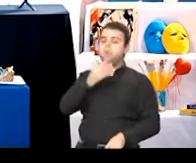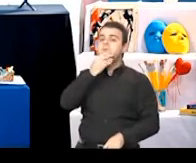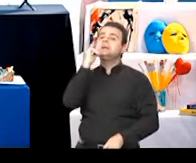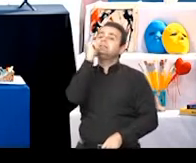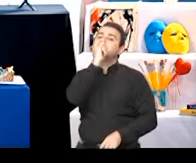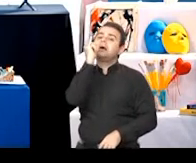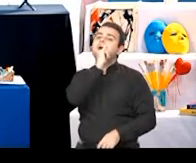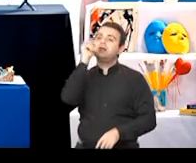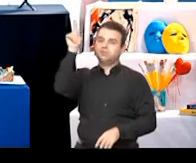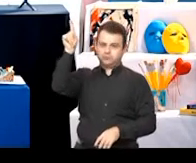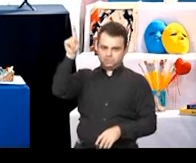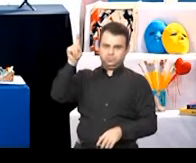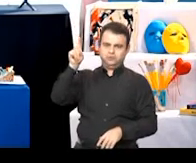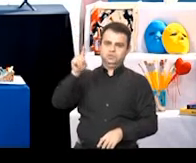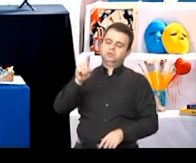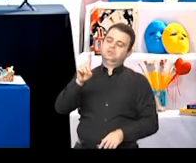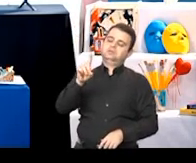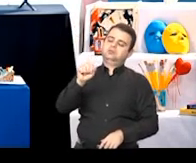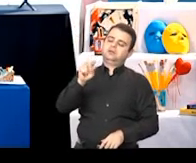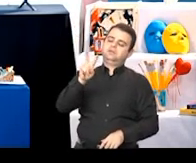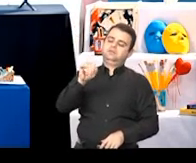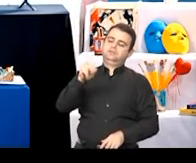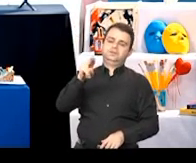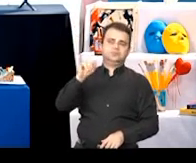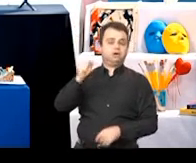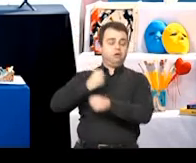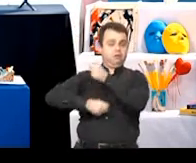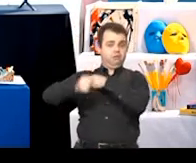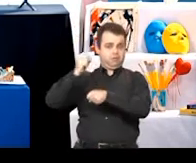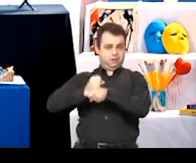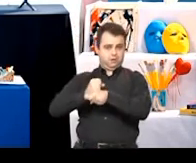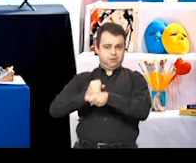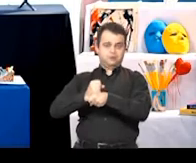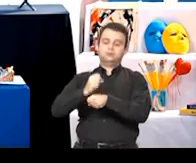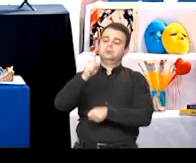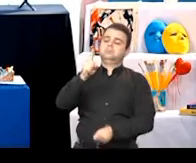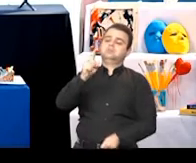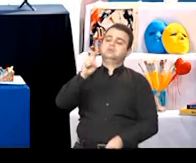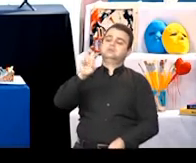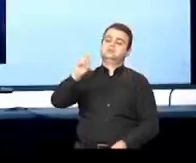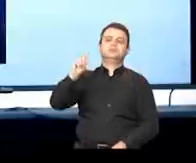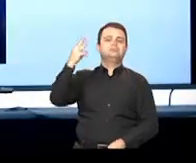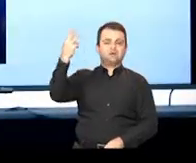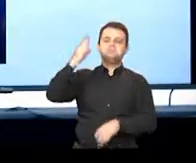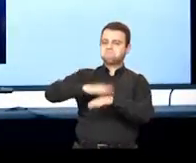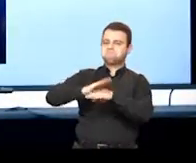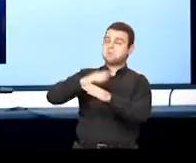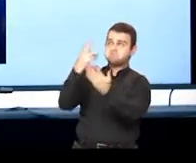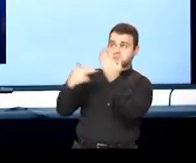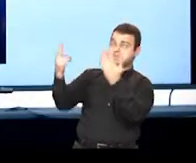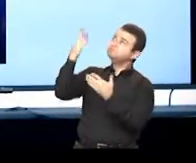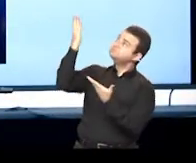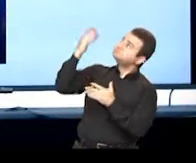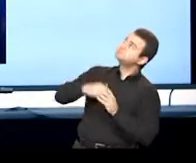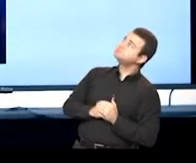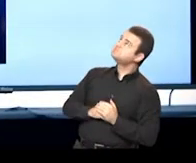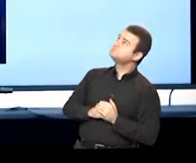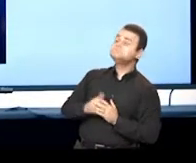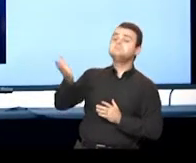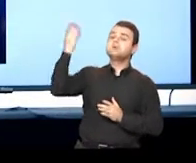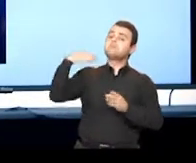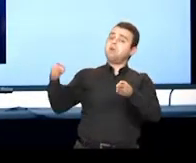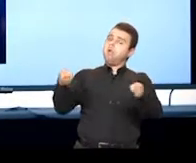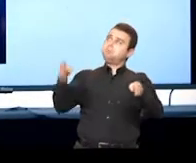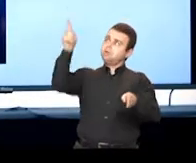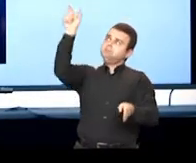renascentista italiano Leonardo da Vinci, feita nos anos de 1503. Aqui nós temos uma mulher, padrão